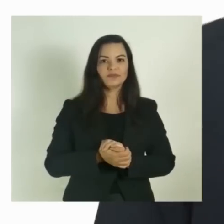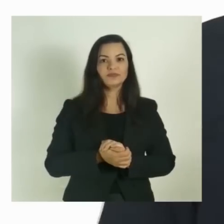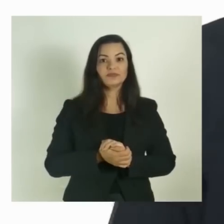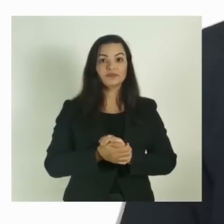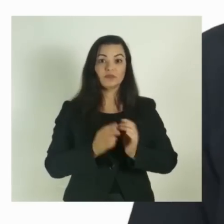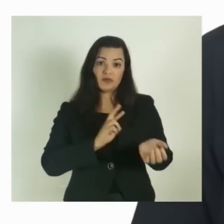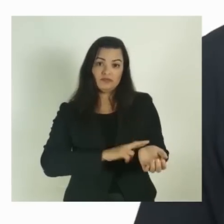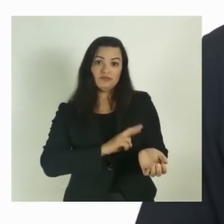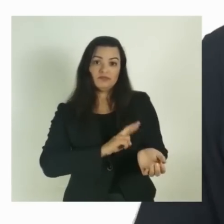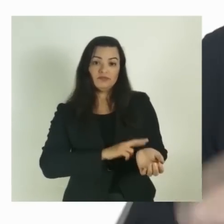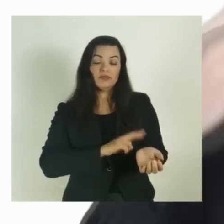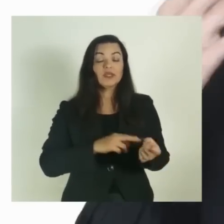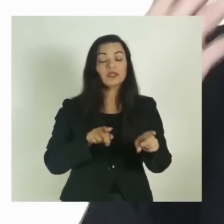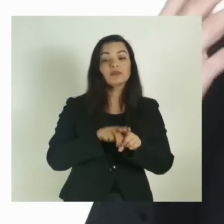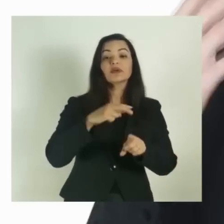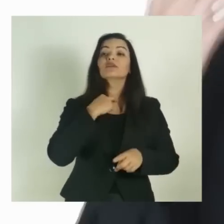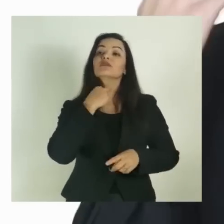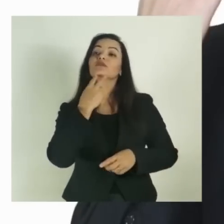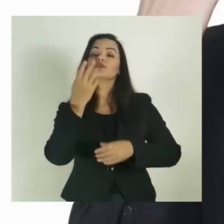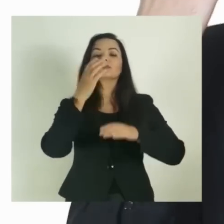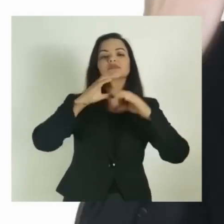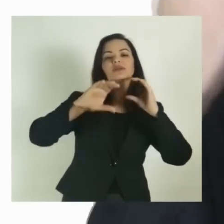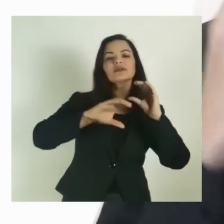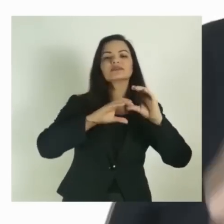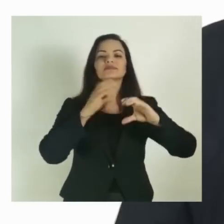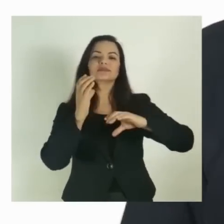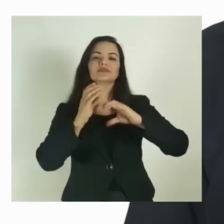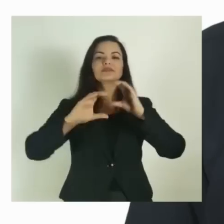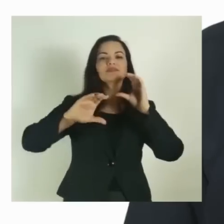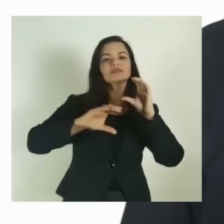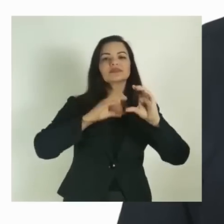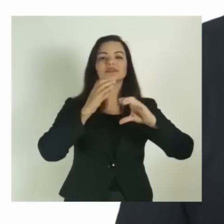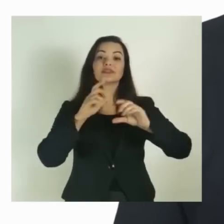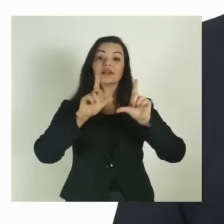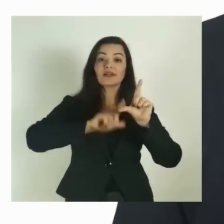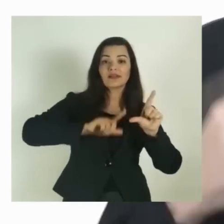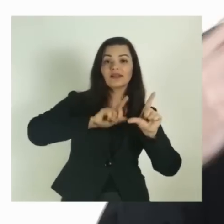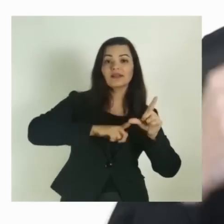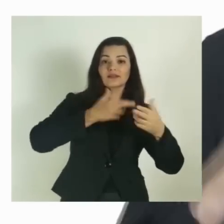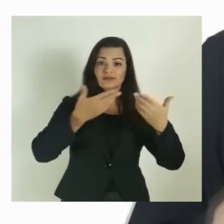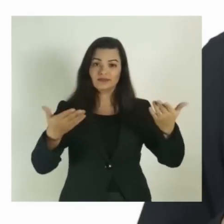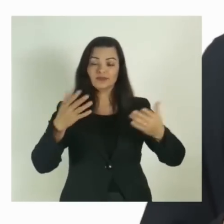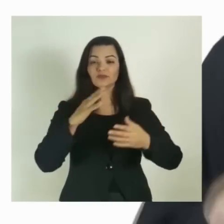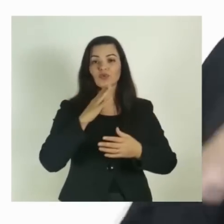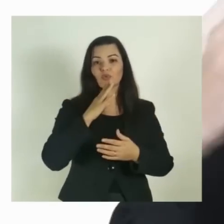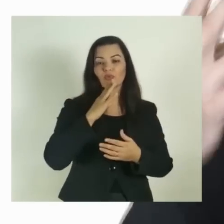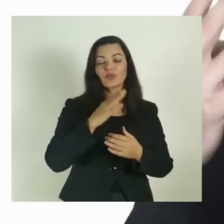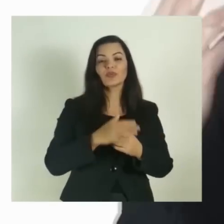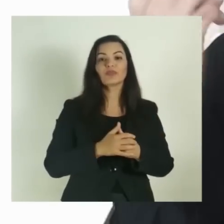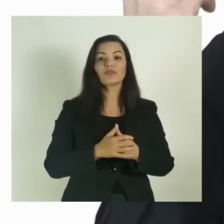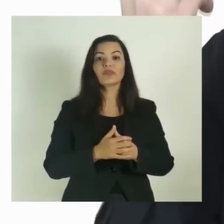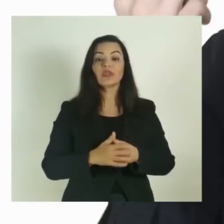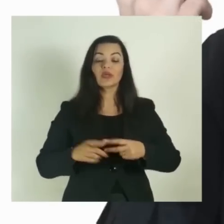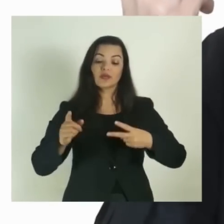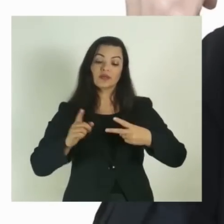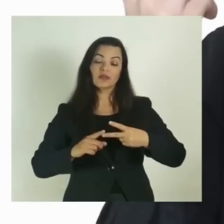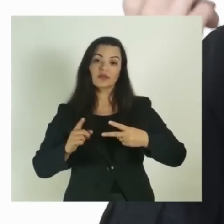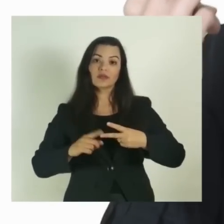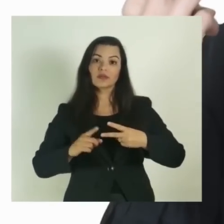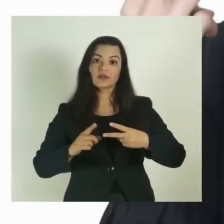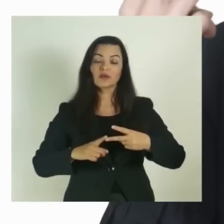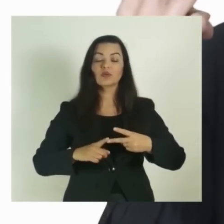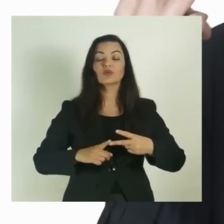mesmo tempo que você cantava a letra desta melodia que você tanto conhece. Enquanto isso, na segunda e